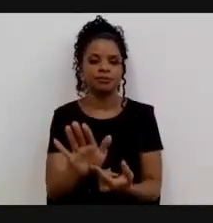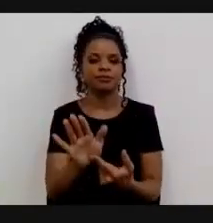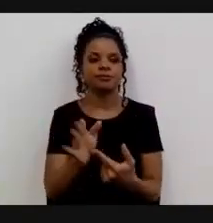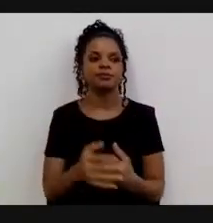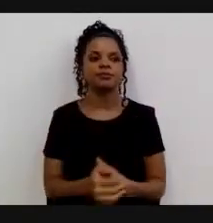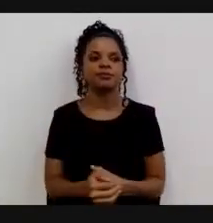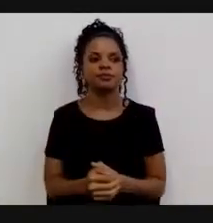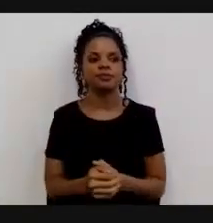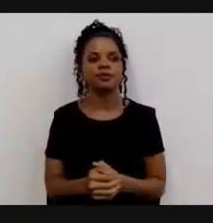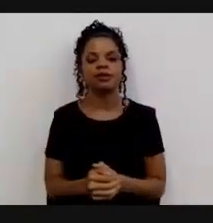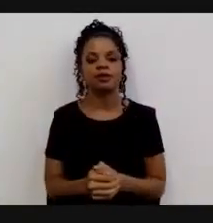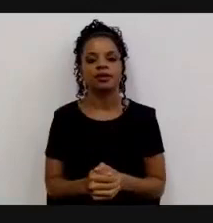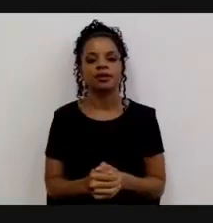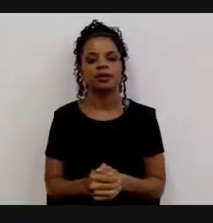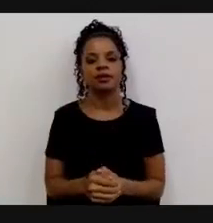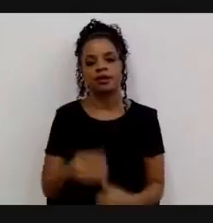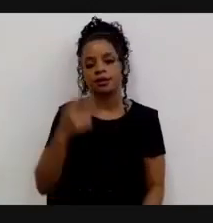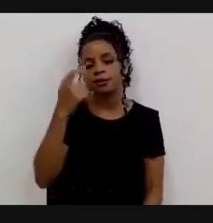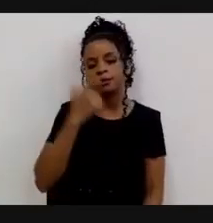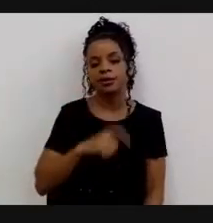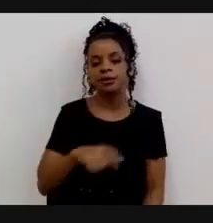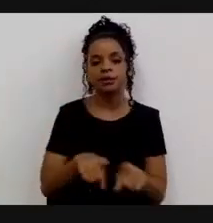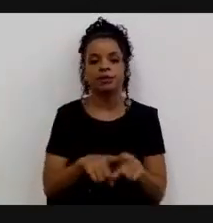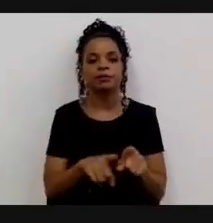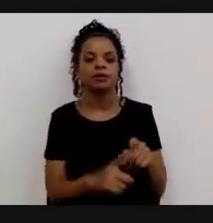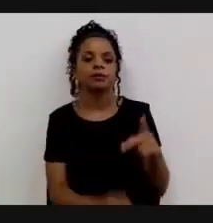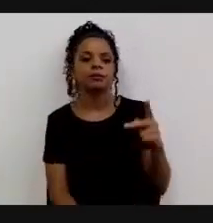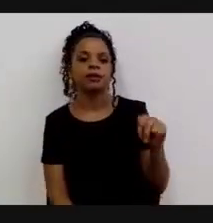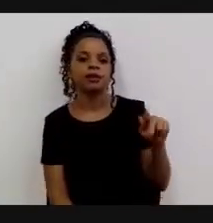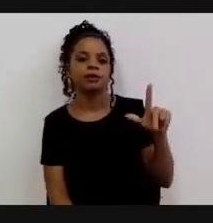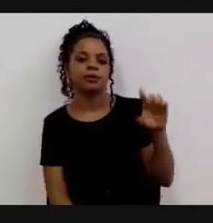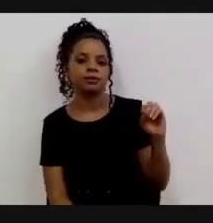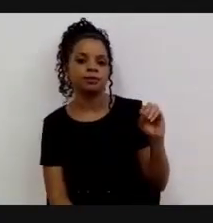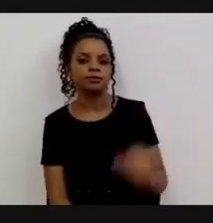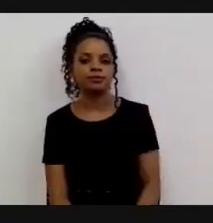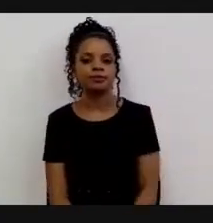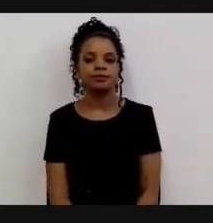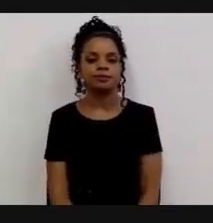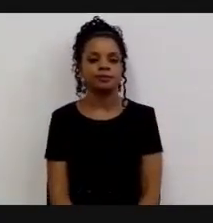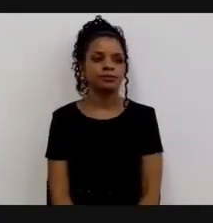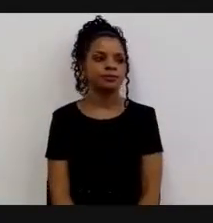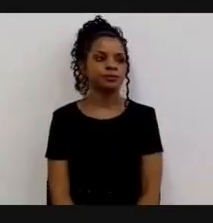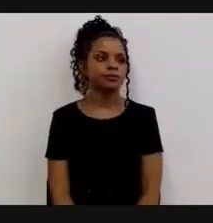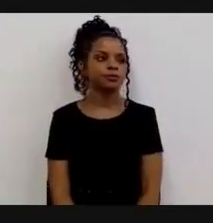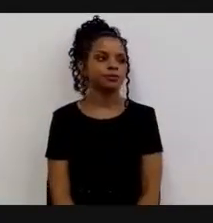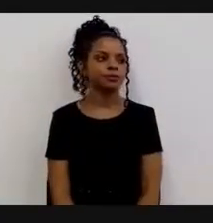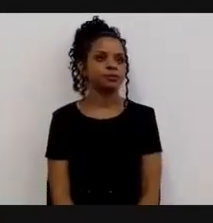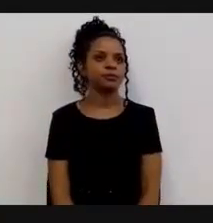nosso funcionário público também lá da Câmara Municipal de Sorocaba. Obrigado, Périx.